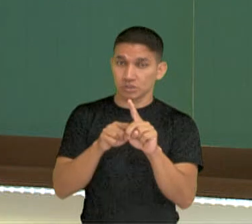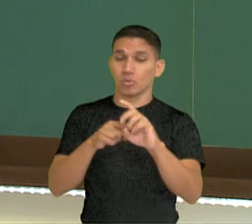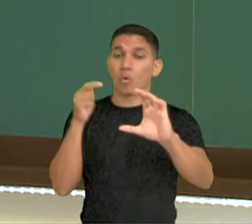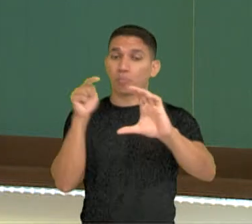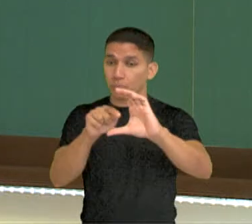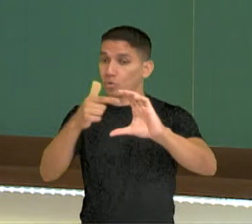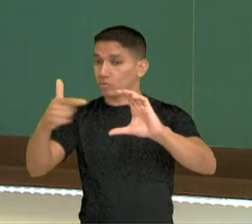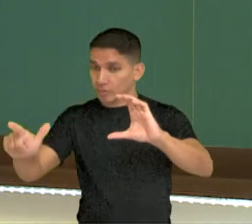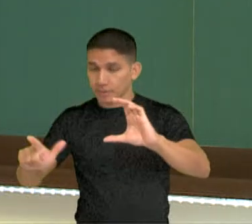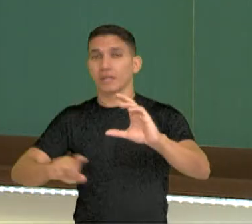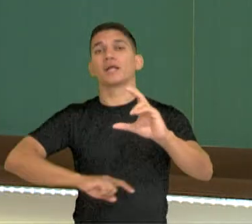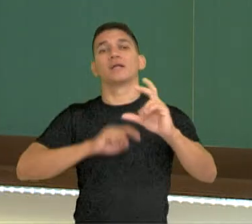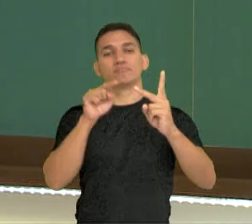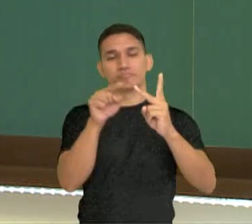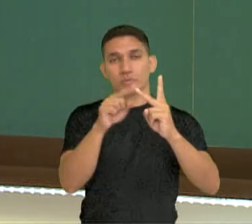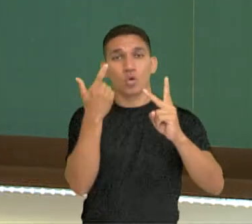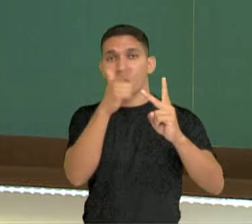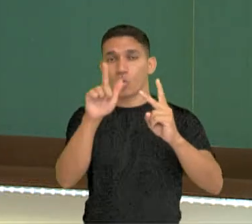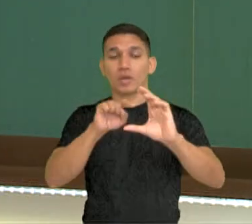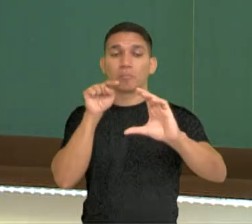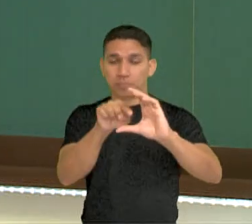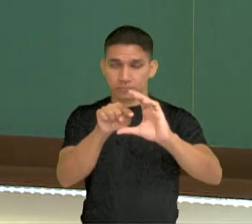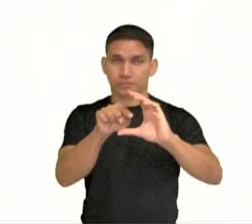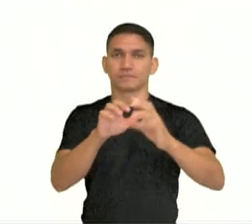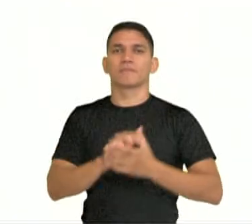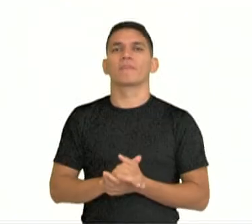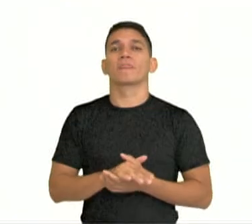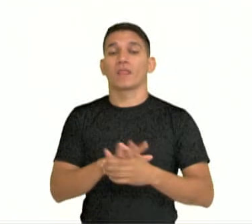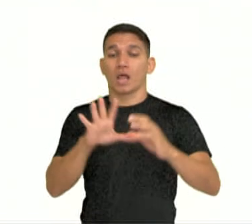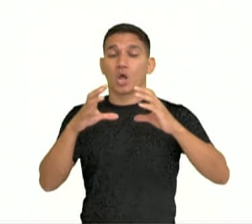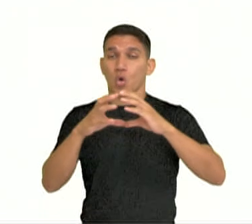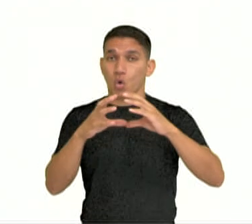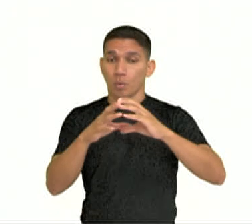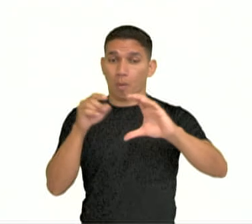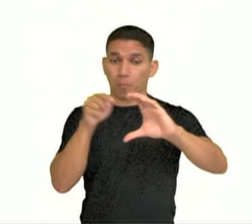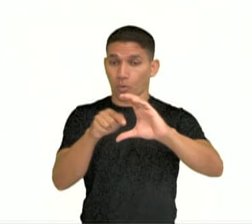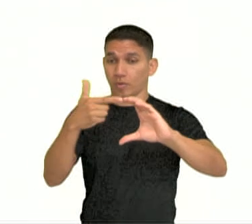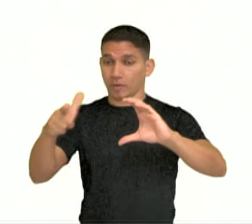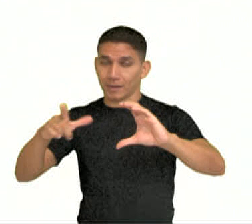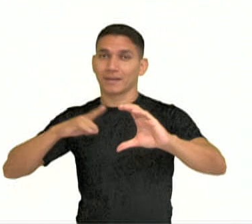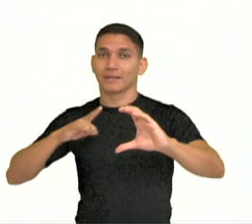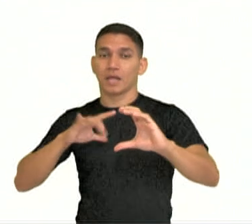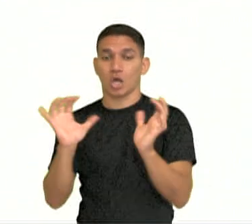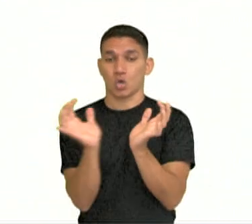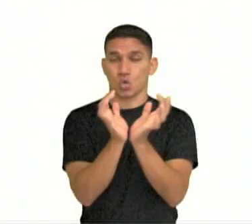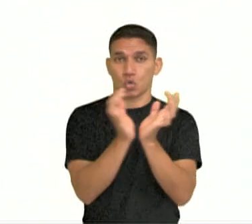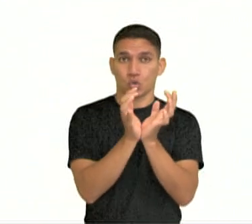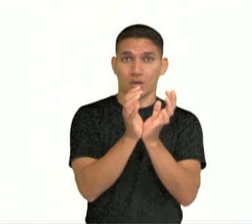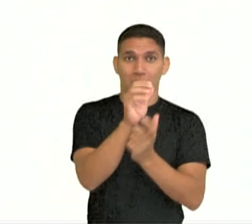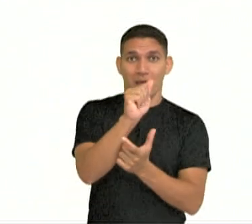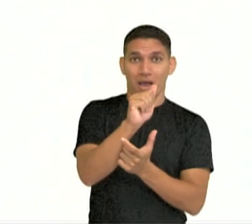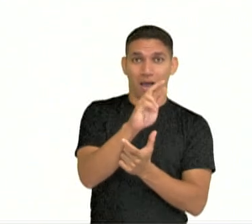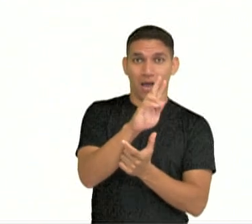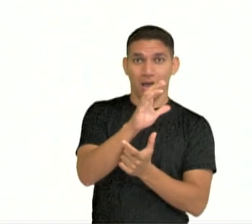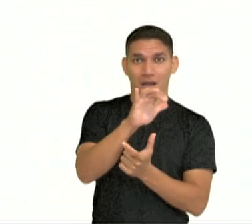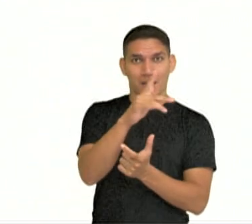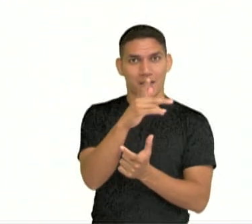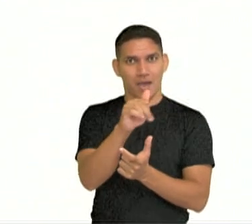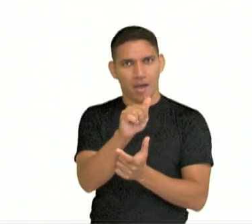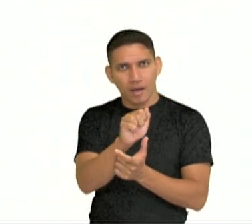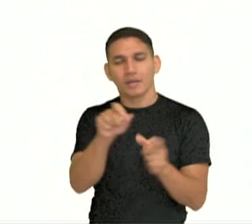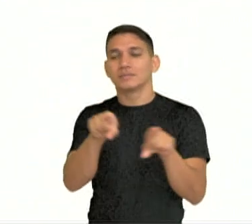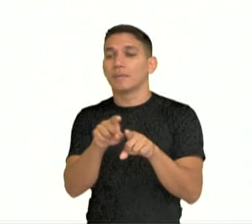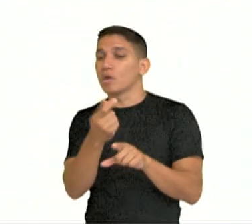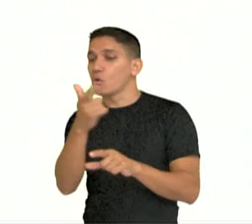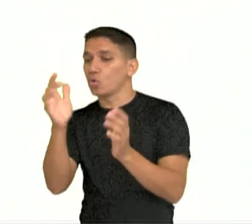e procariontes. Dentro desse grupo dos procariontes, existem o domínio Archaea e o domínio Bactéria, que são